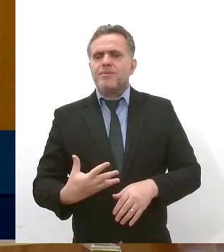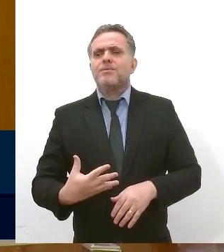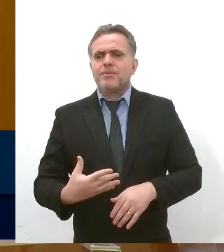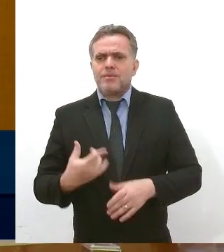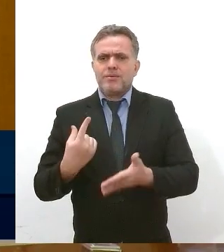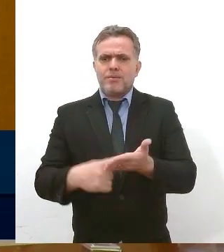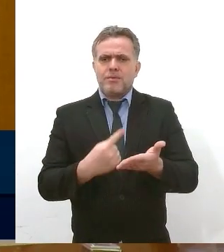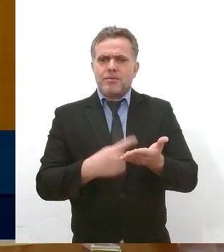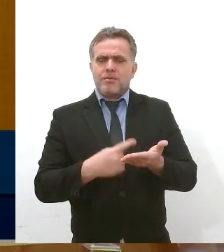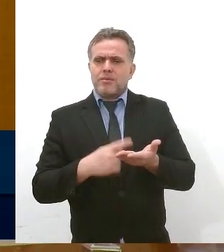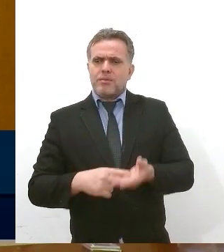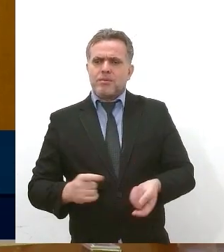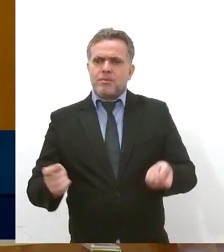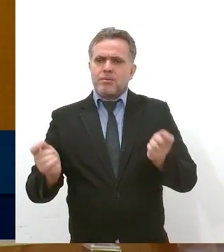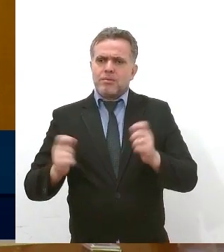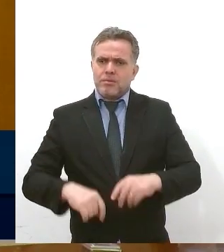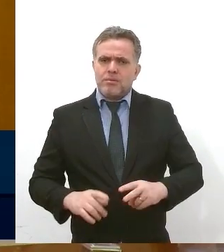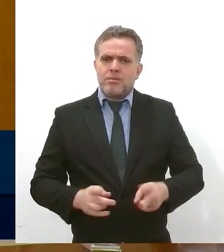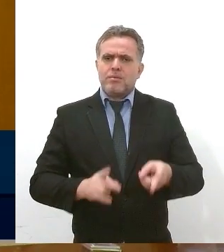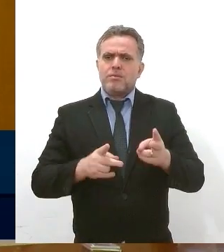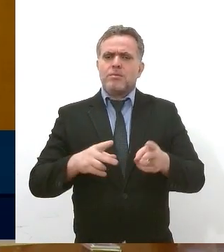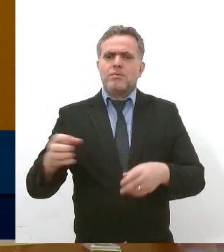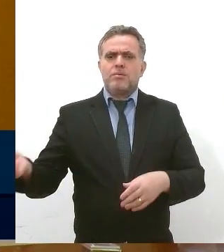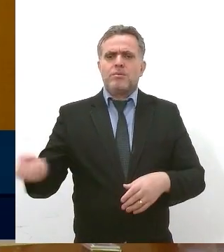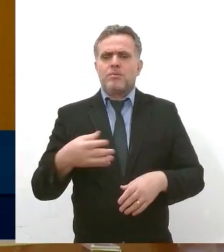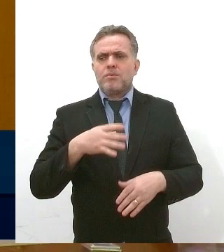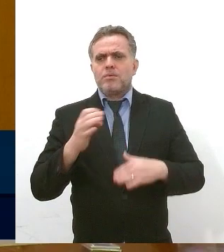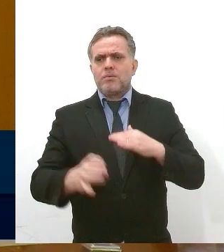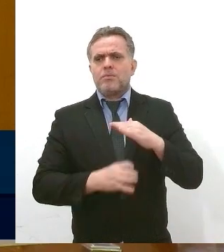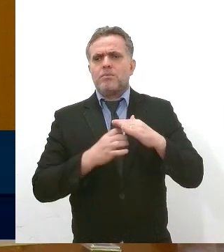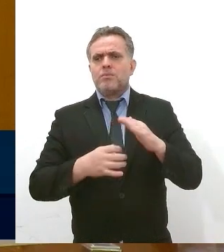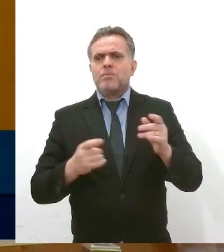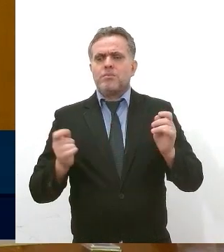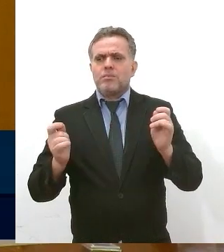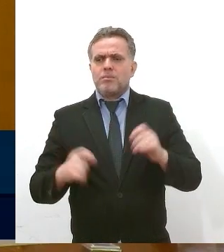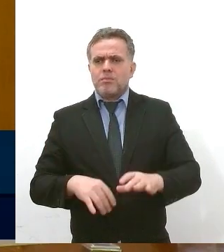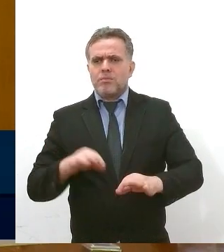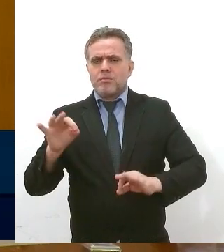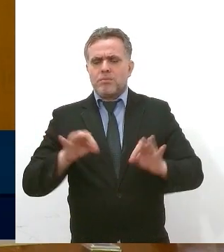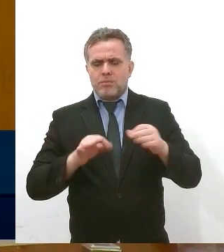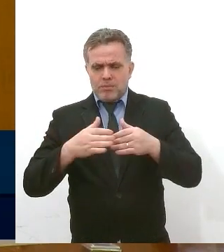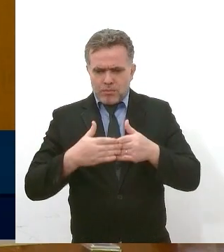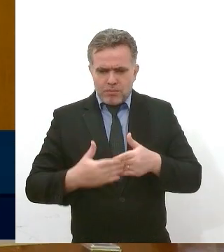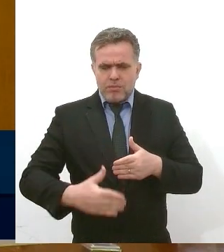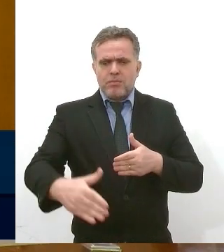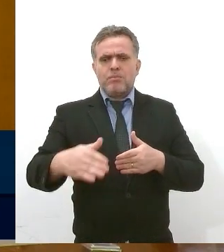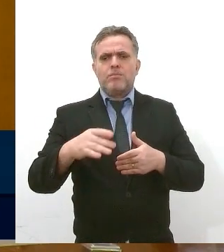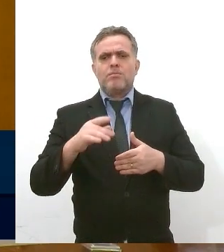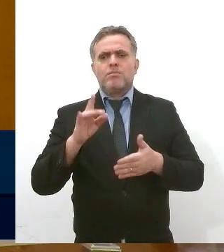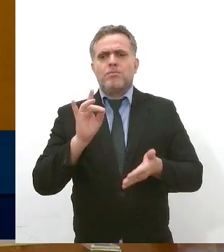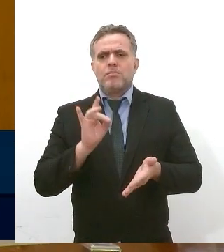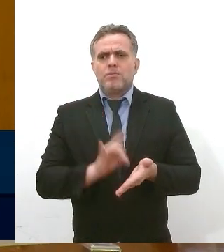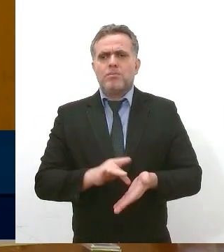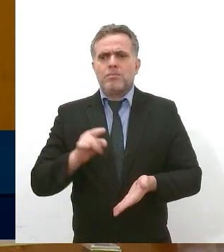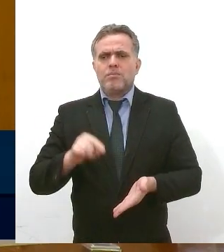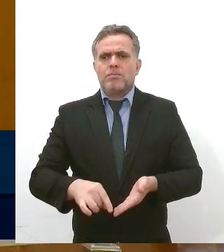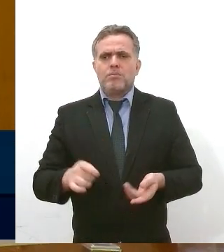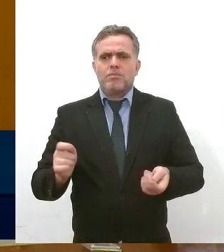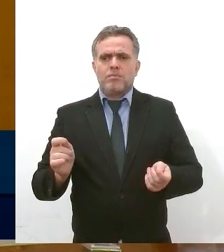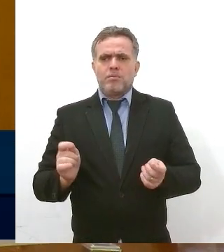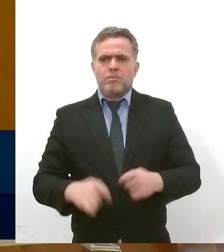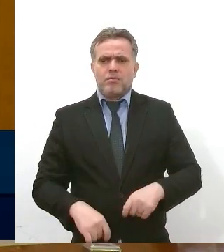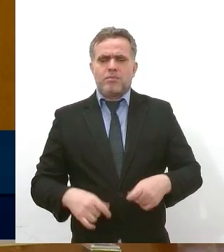que os nossos empresários sergipanos possam se preparar realmente para que Sergipe vire o país do forró. Então,